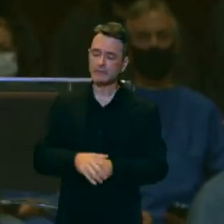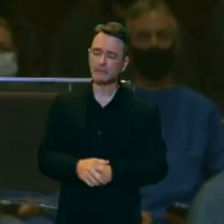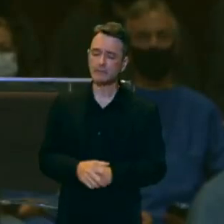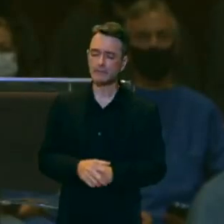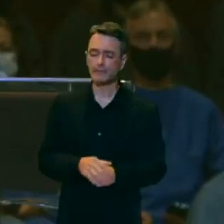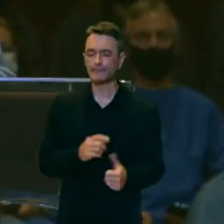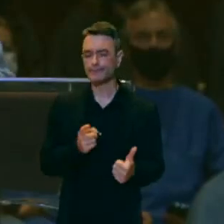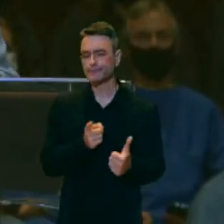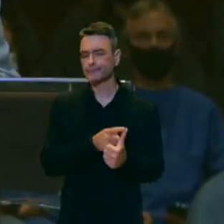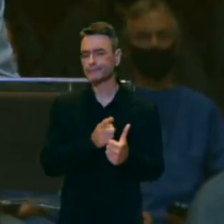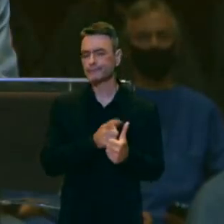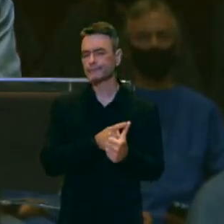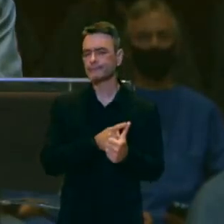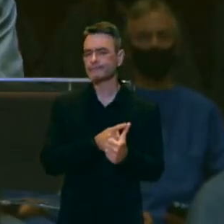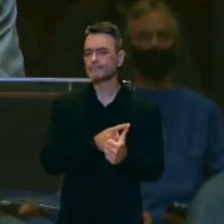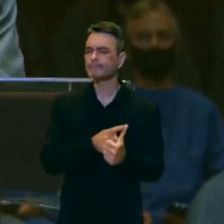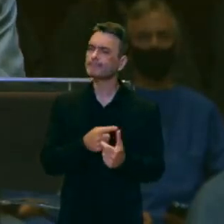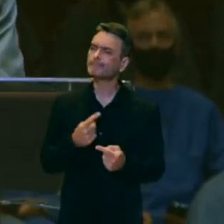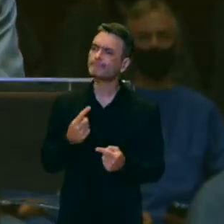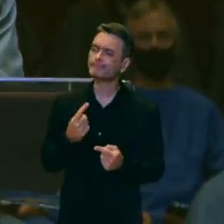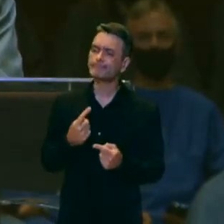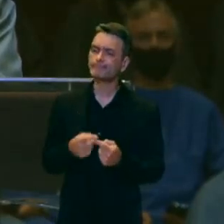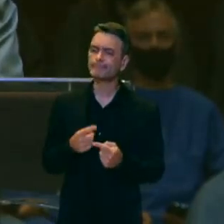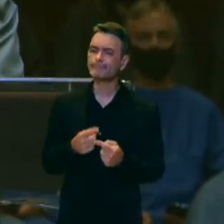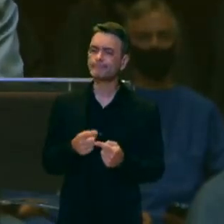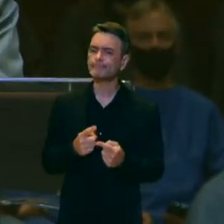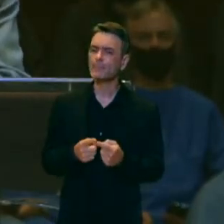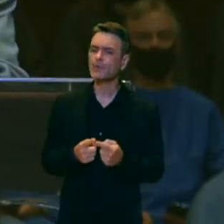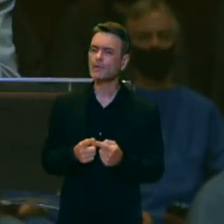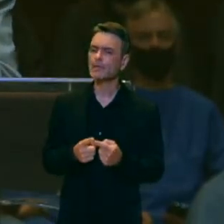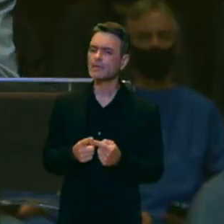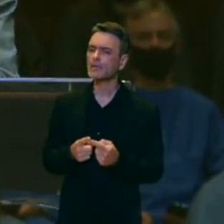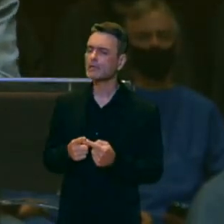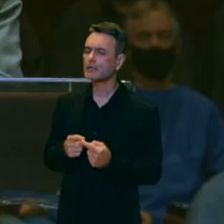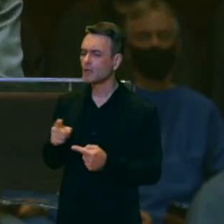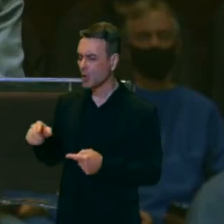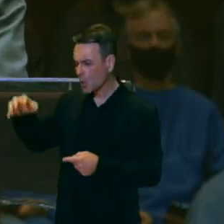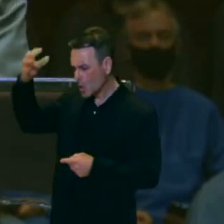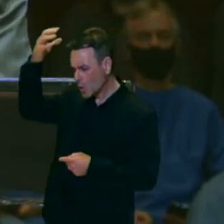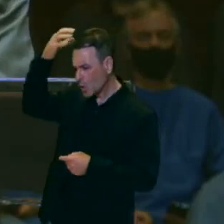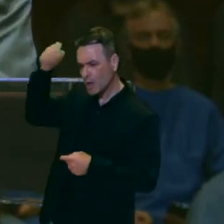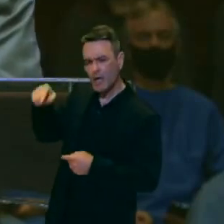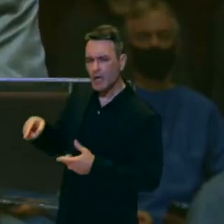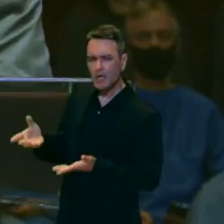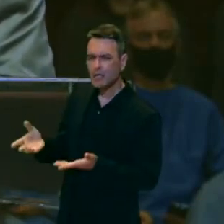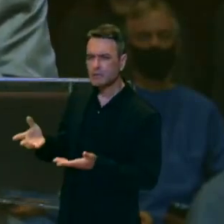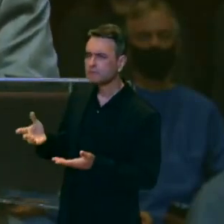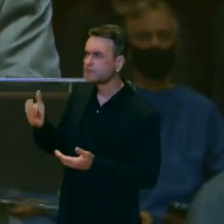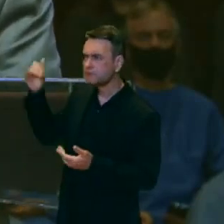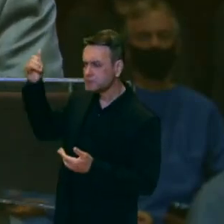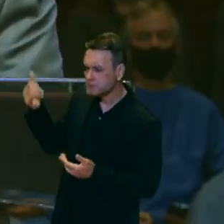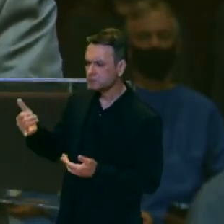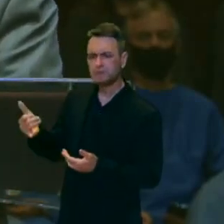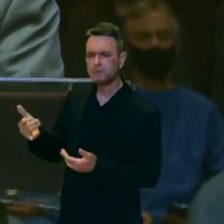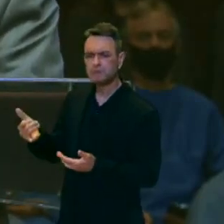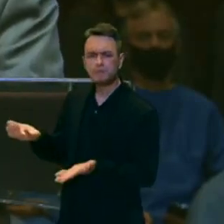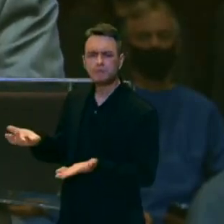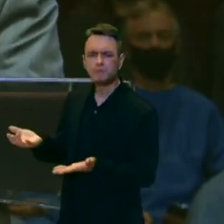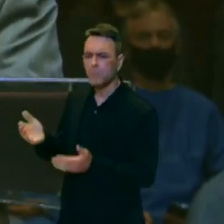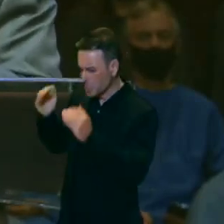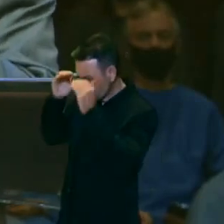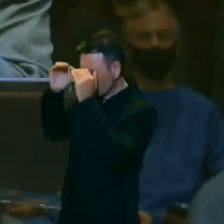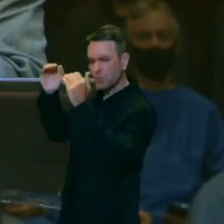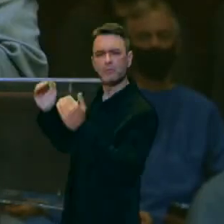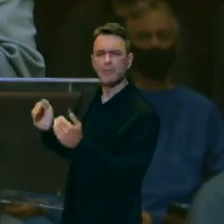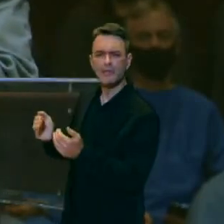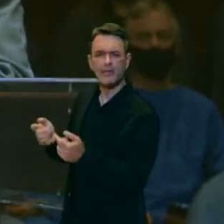primeira pergunta é: por que ele não ouve o que o Senhor lhe fala? Por que ele não obedece